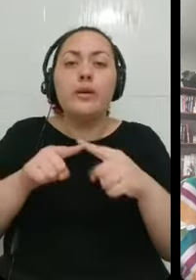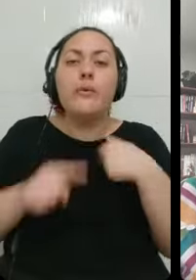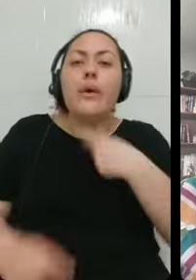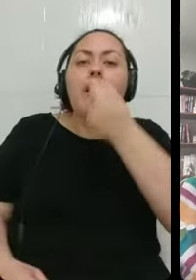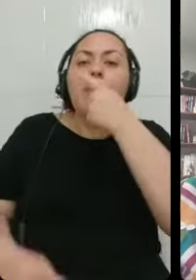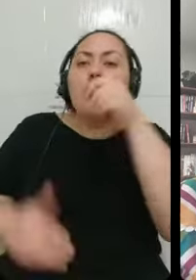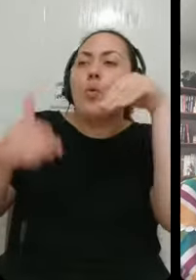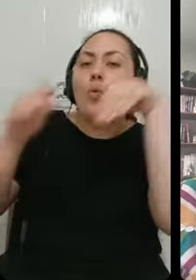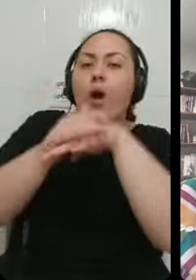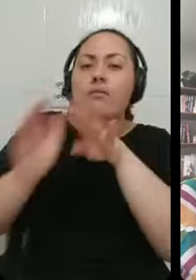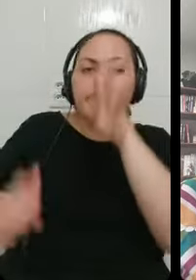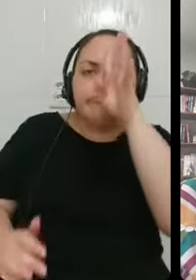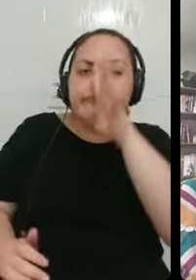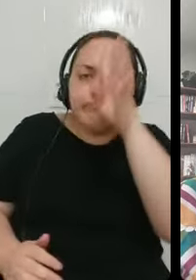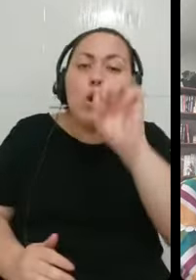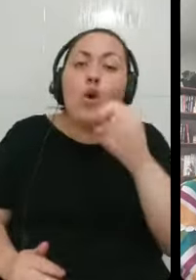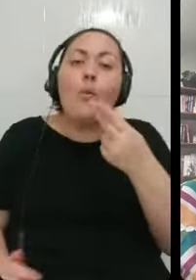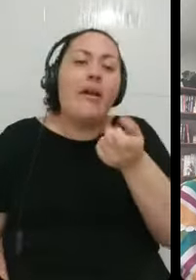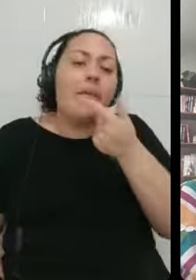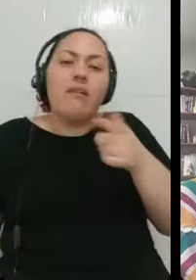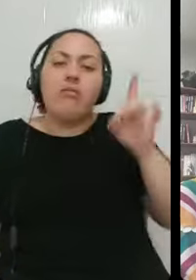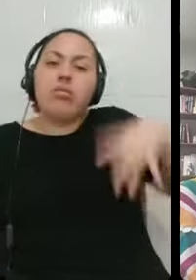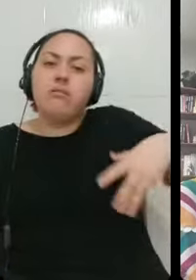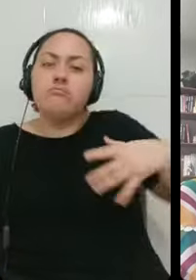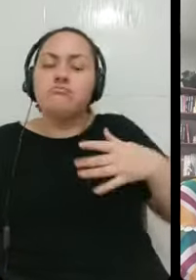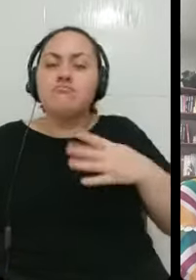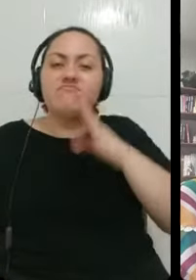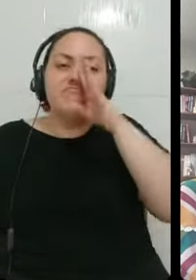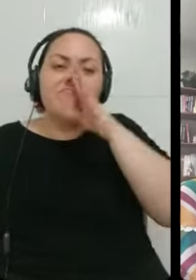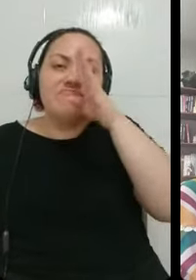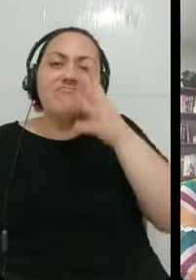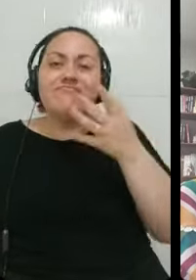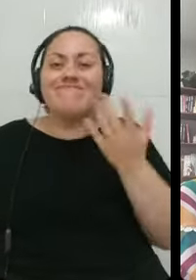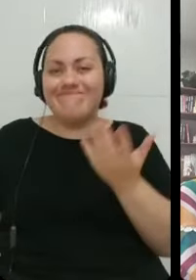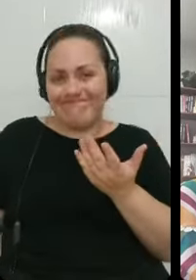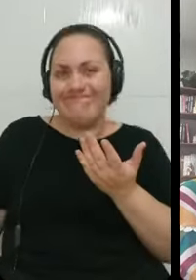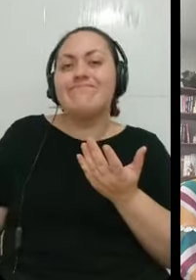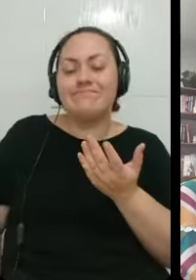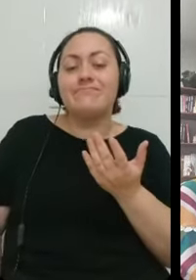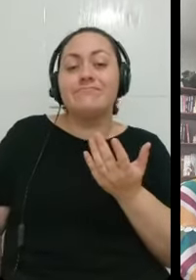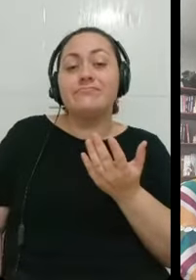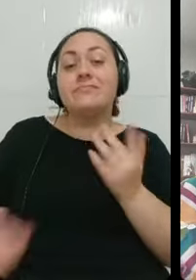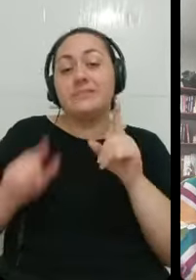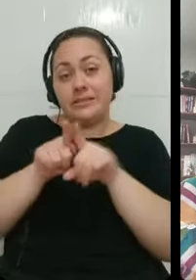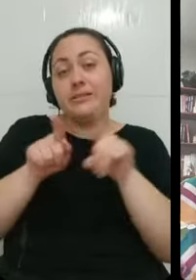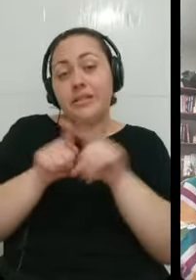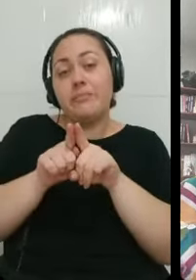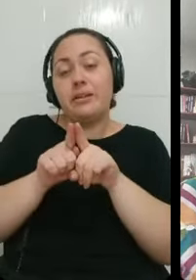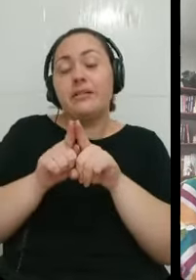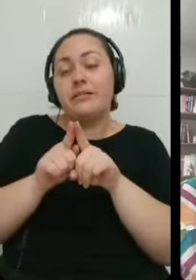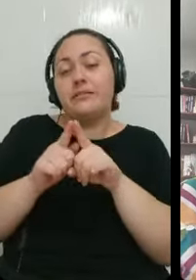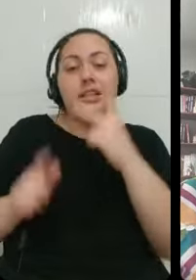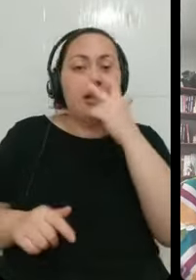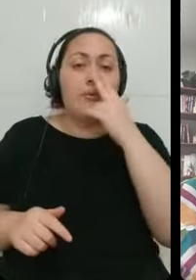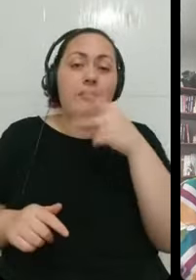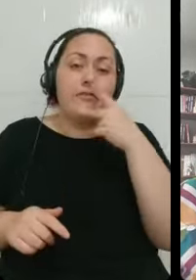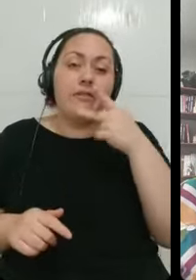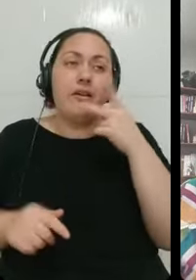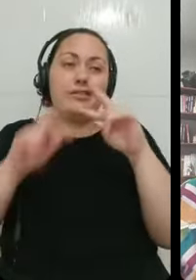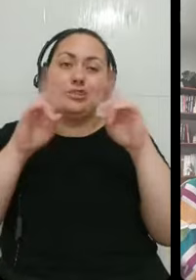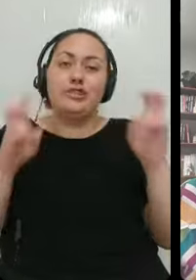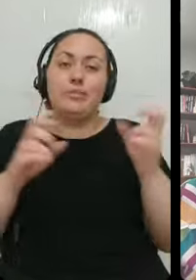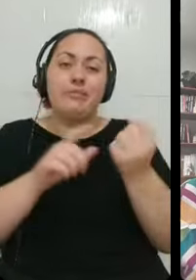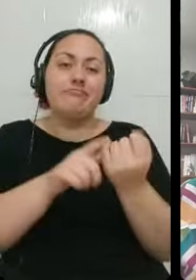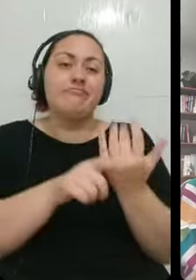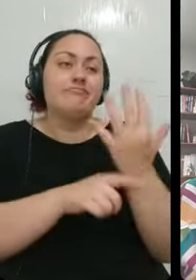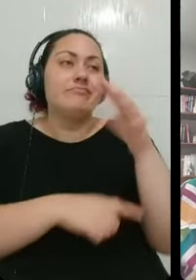né, descarte inadequado de medicamentos. Então, a mesma coisa, né, quando a gente fala de uso de fitoterapia, aromaterapia,